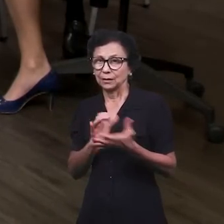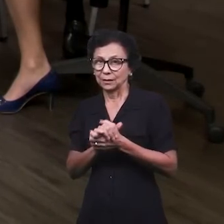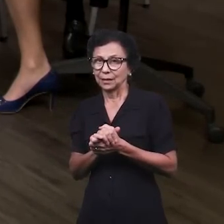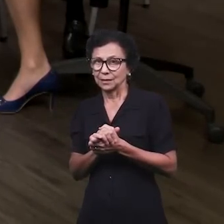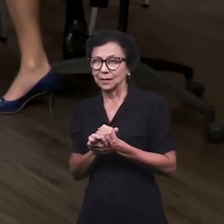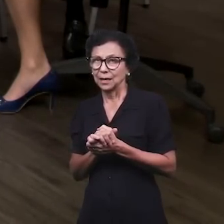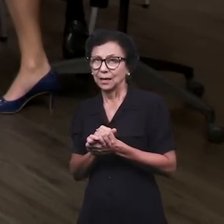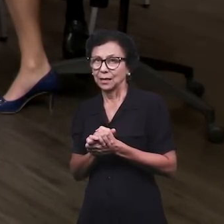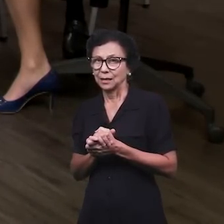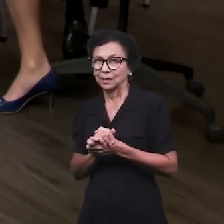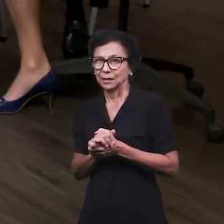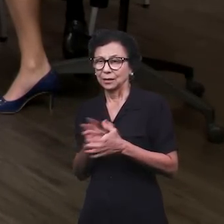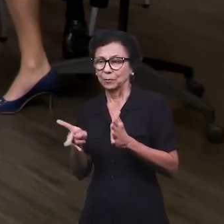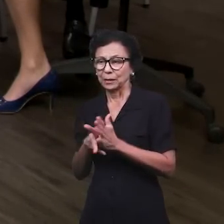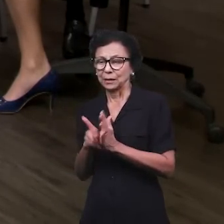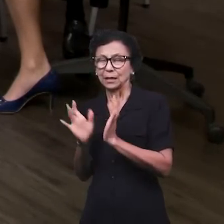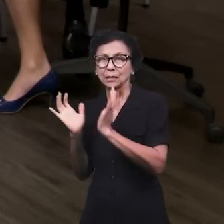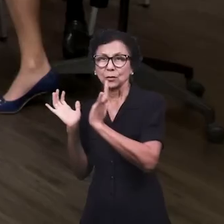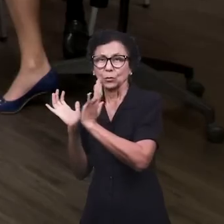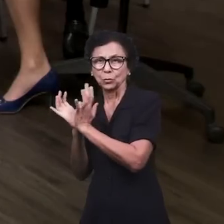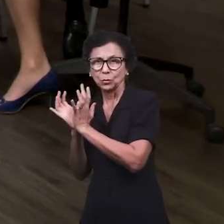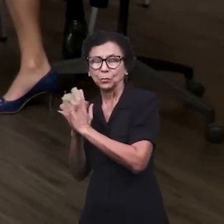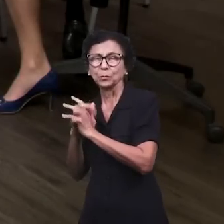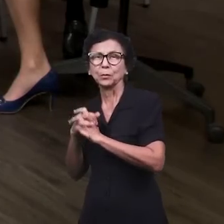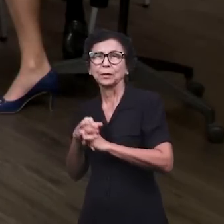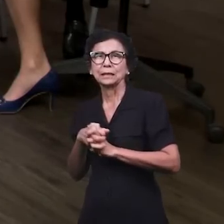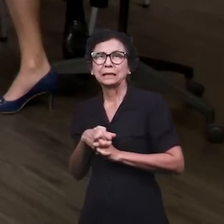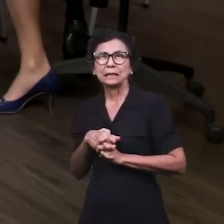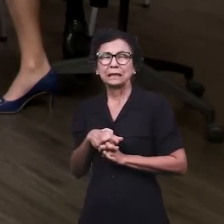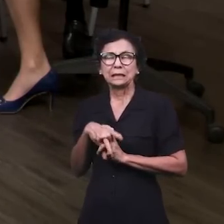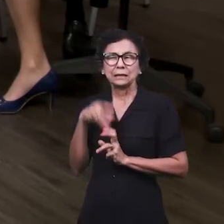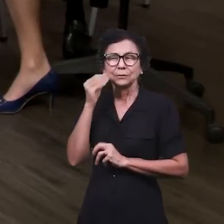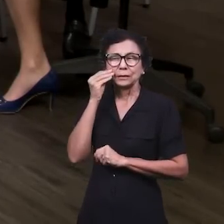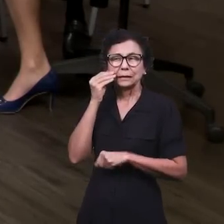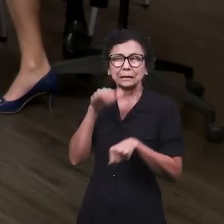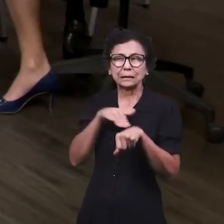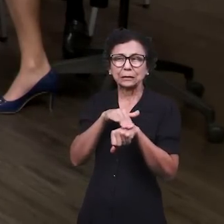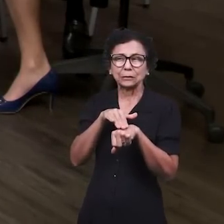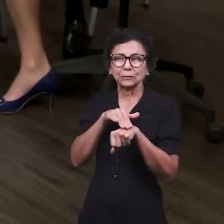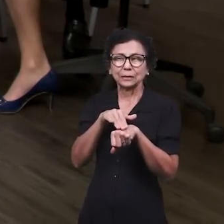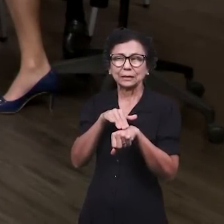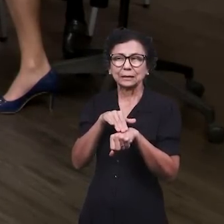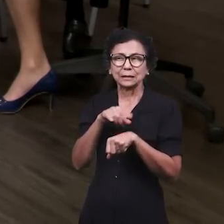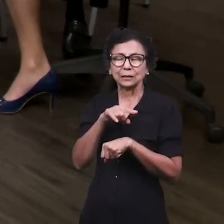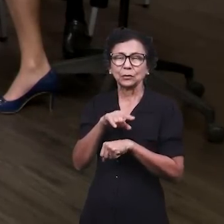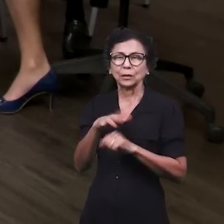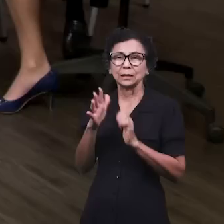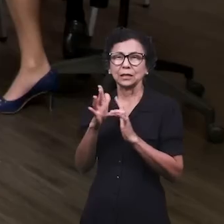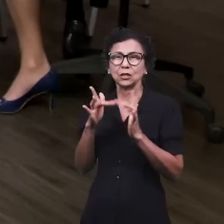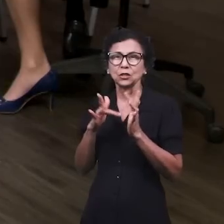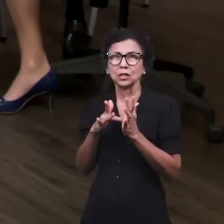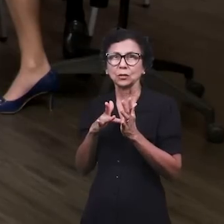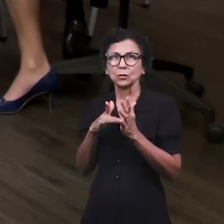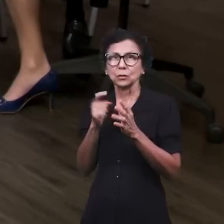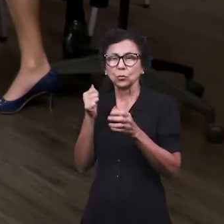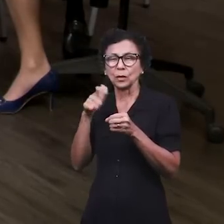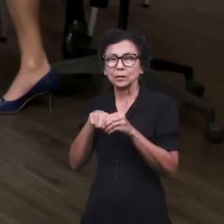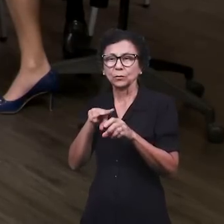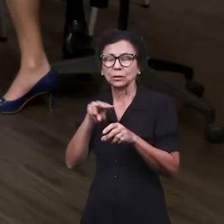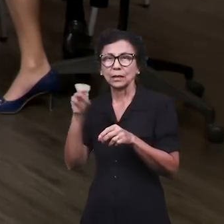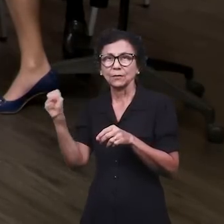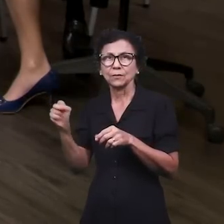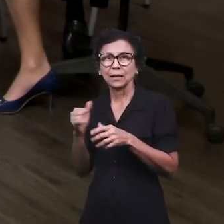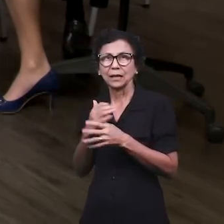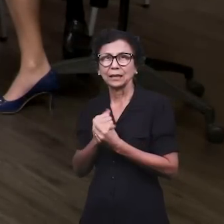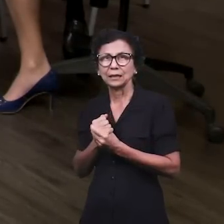vai casar e vai sair daqui, né? Eu caí, rapaz, fui tentar falar com ela que Jesus está perto de vir, ela só falou